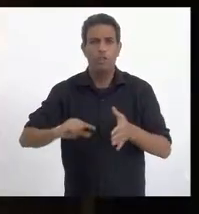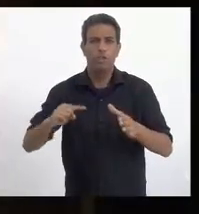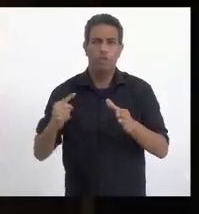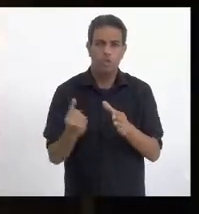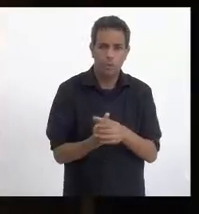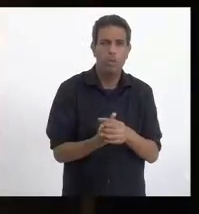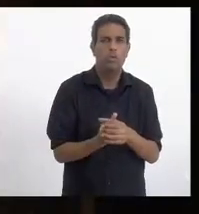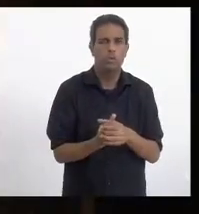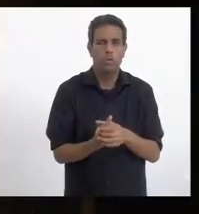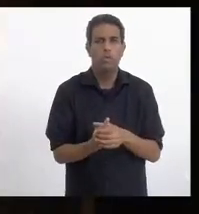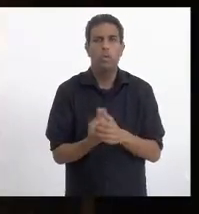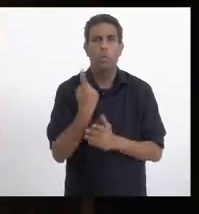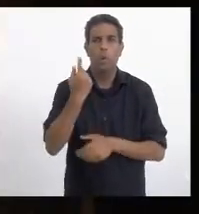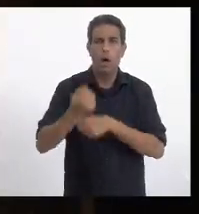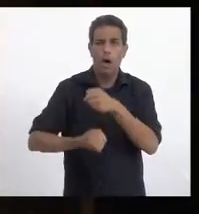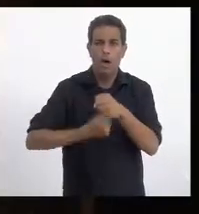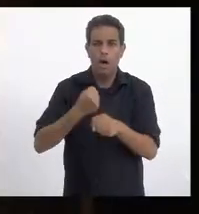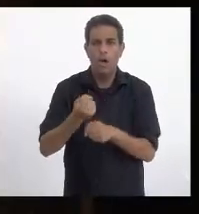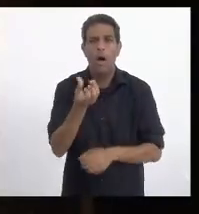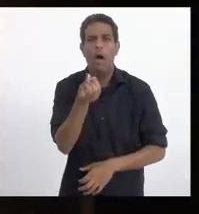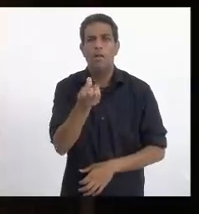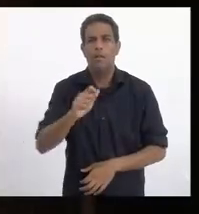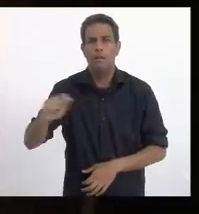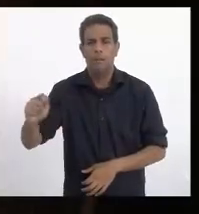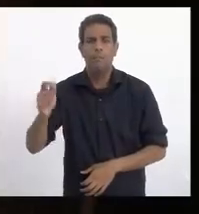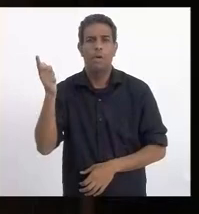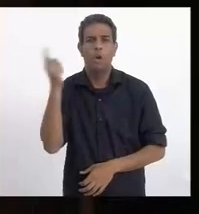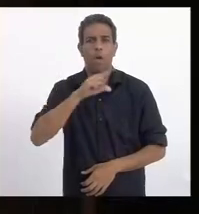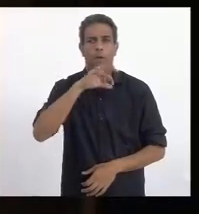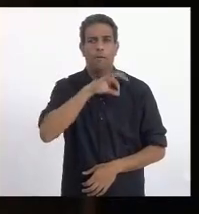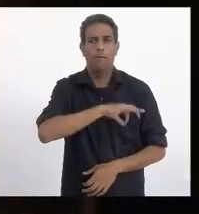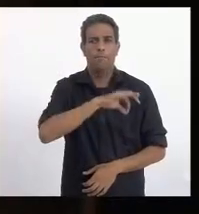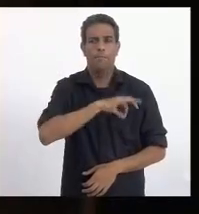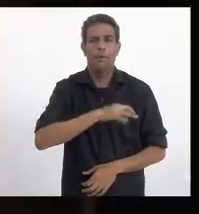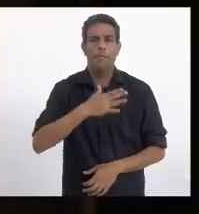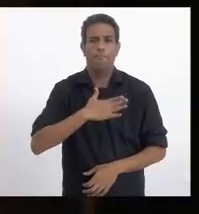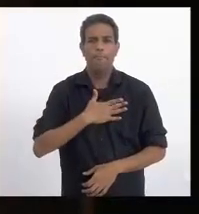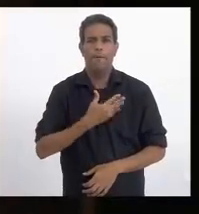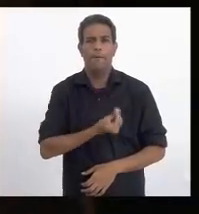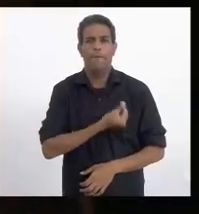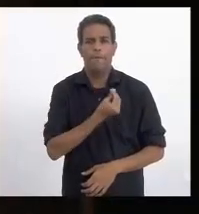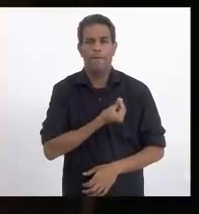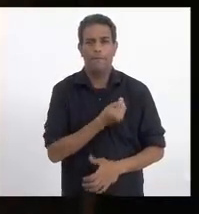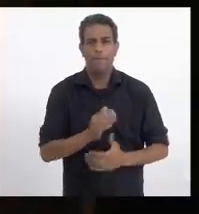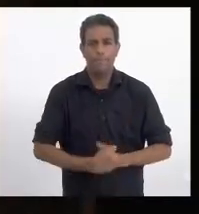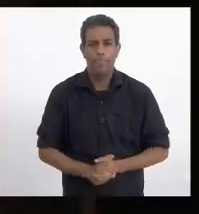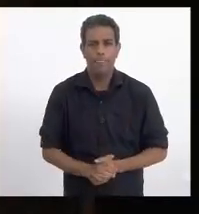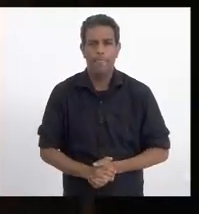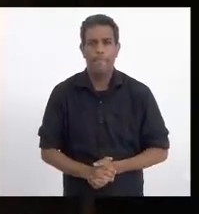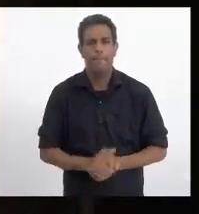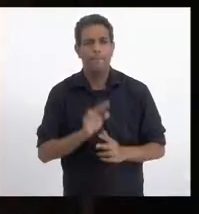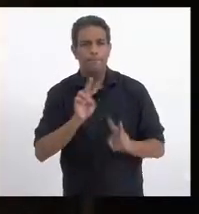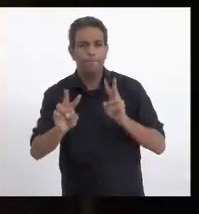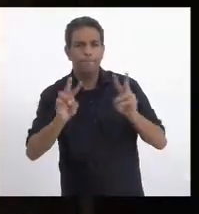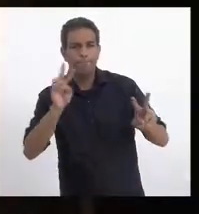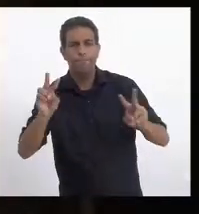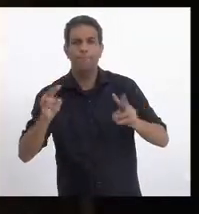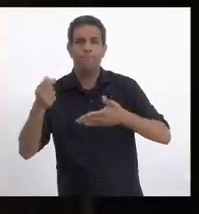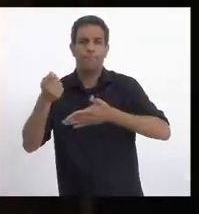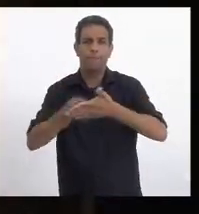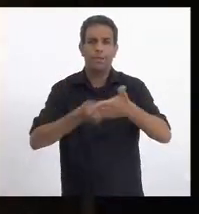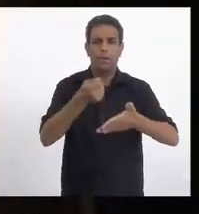eu recebi meu ano e cinco meses de salário foi depositado glória a Deus o mês passado a minha exclusão e eu vejo aí a luz o